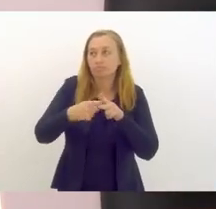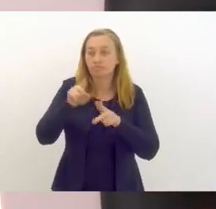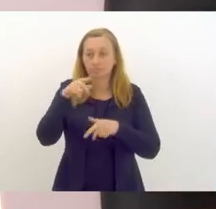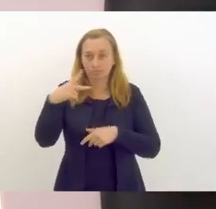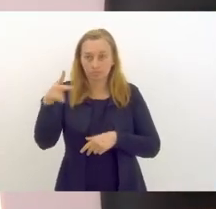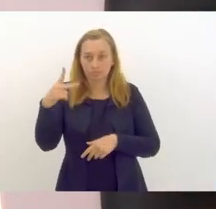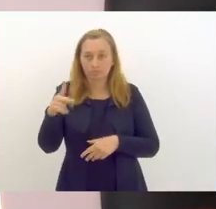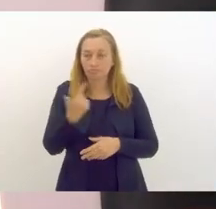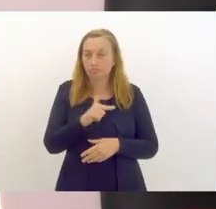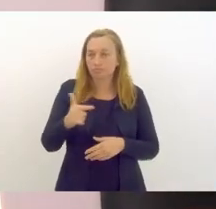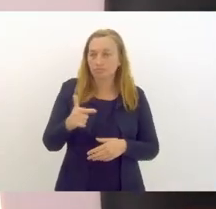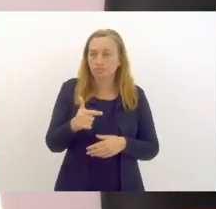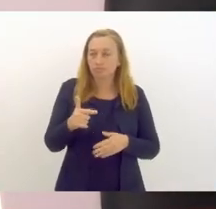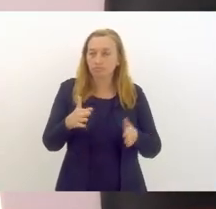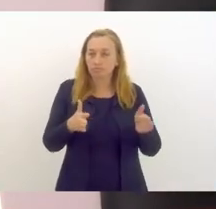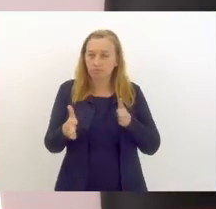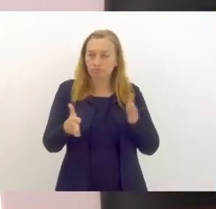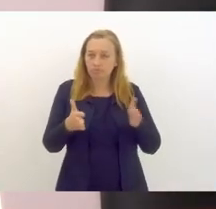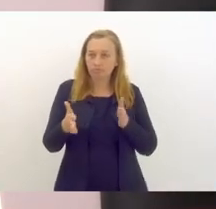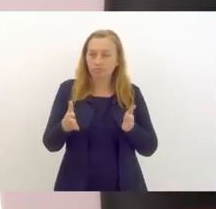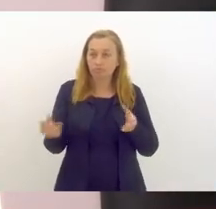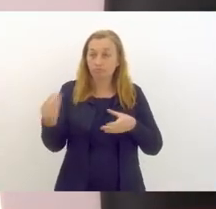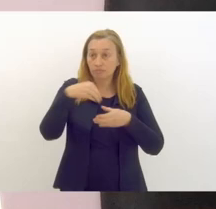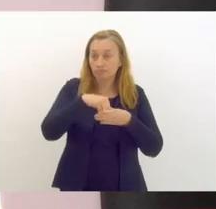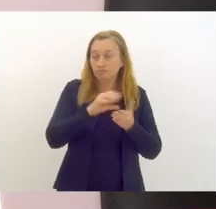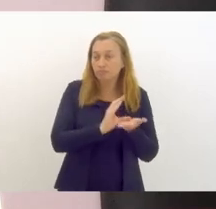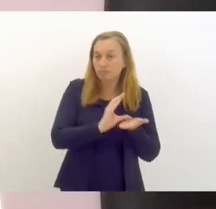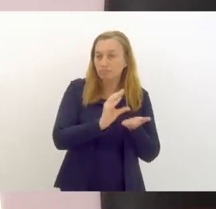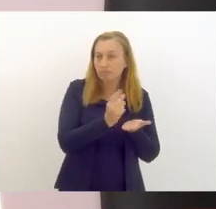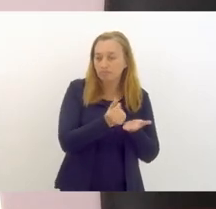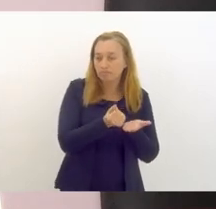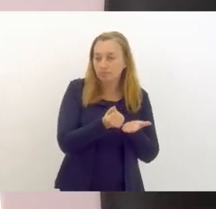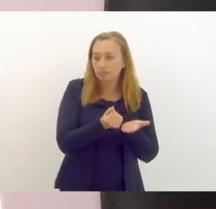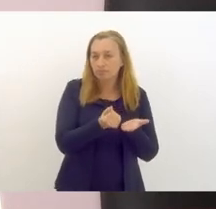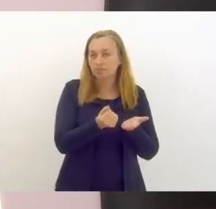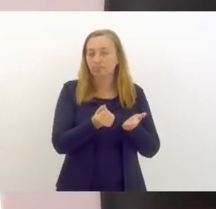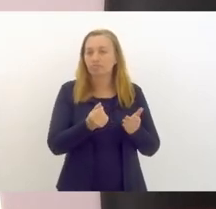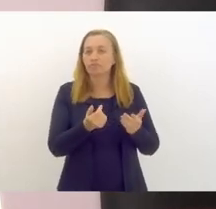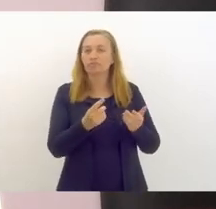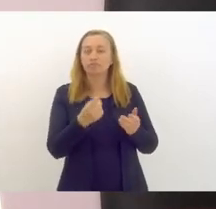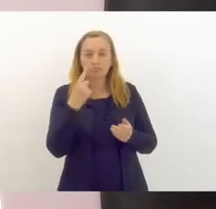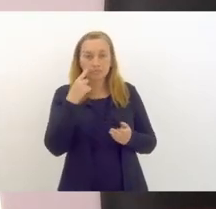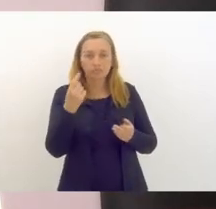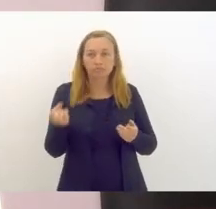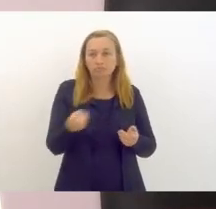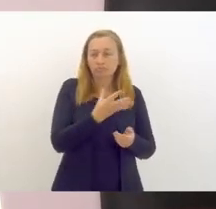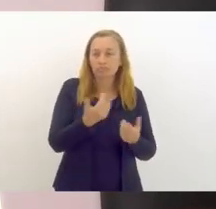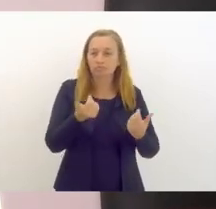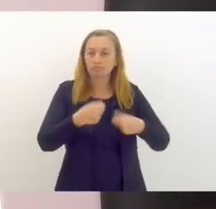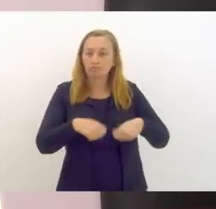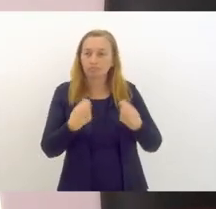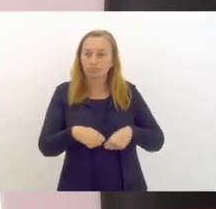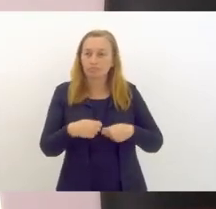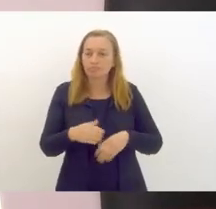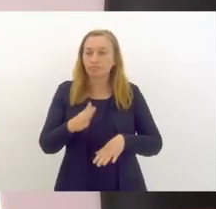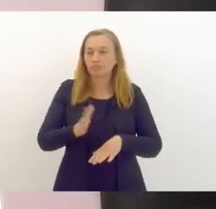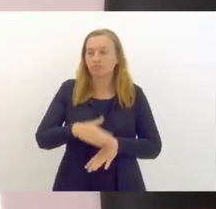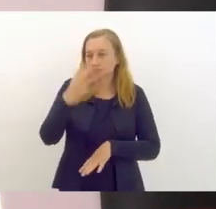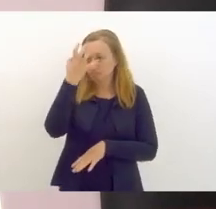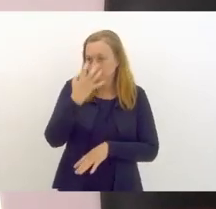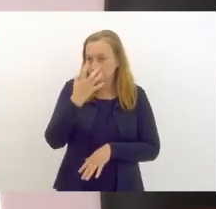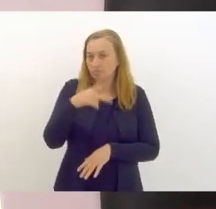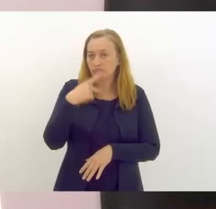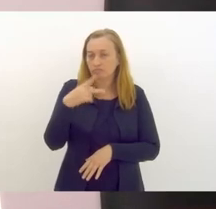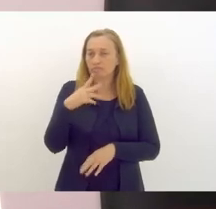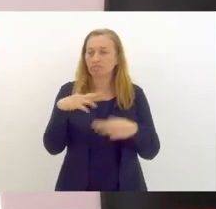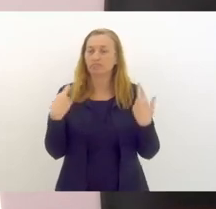gente não tem uma previsão dentro da verba de manutenção para que a gente contemple agora uma nova necessidade. E o que é mais grave, que foi falado